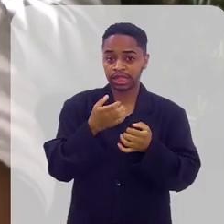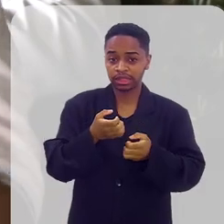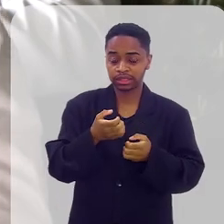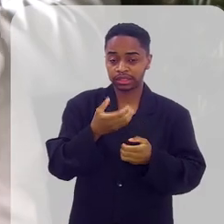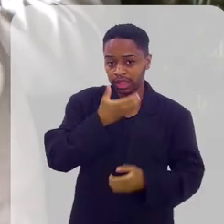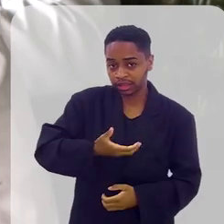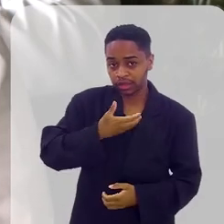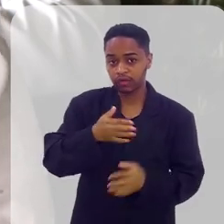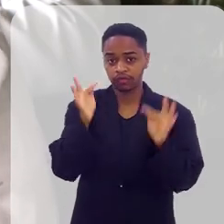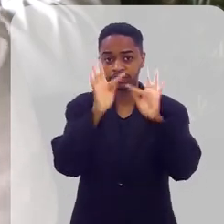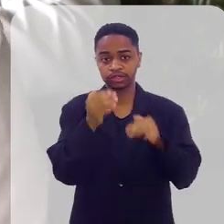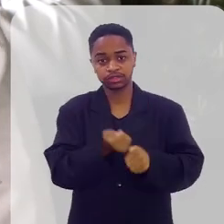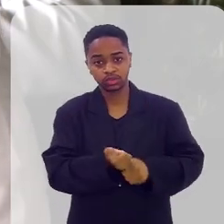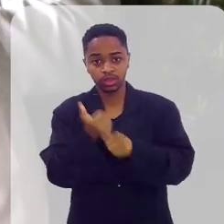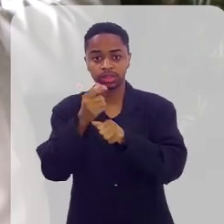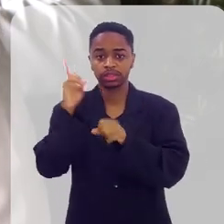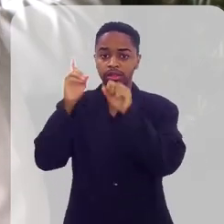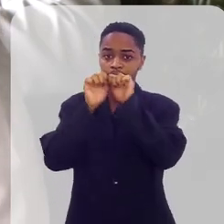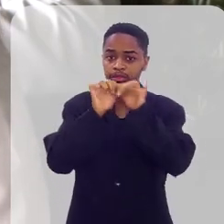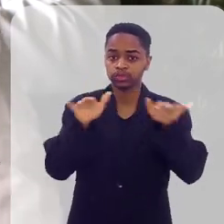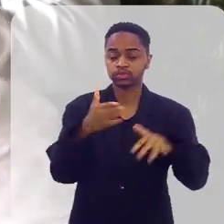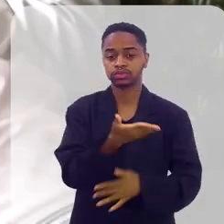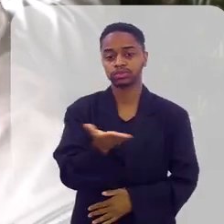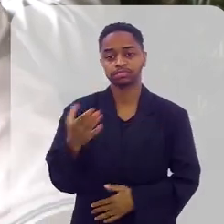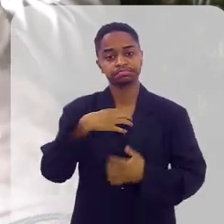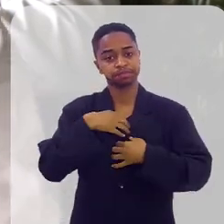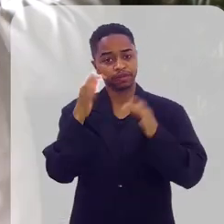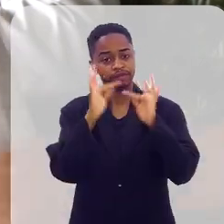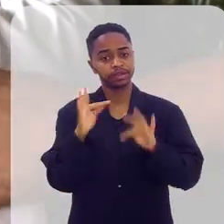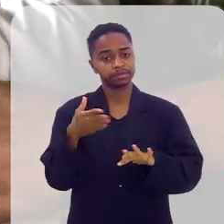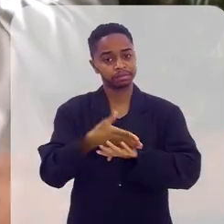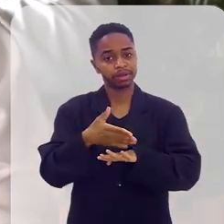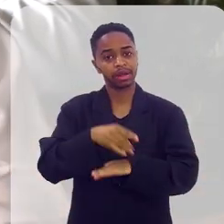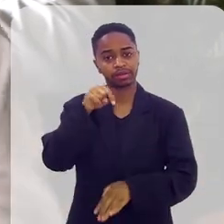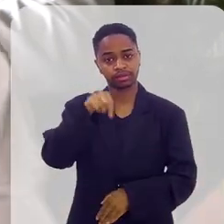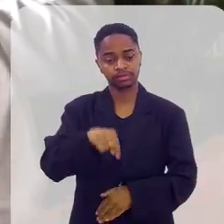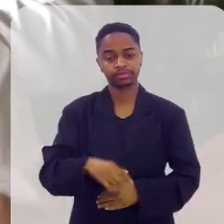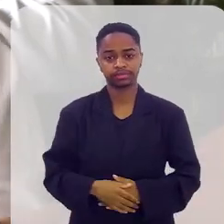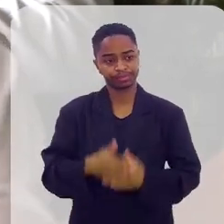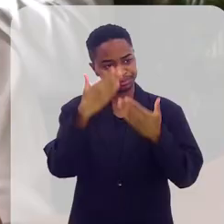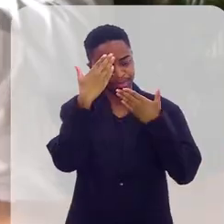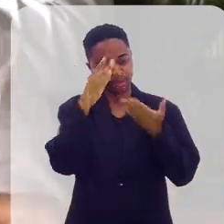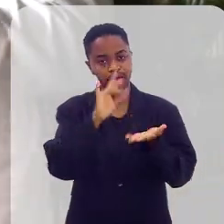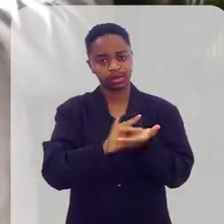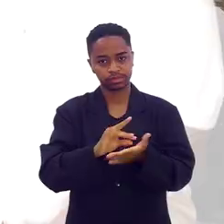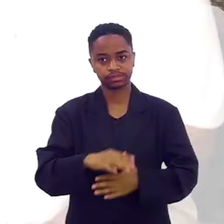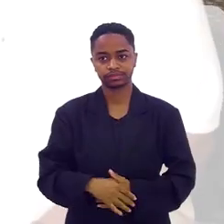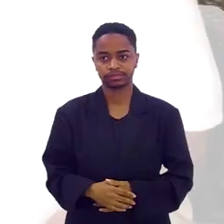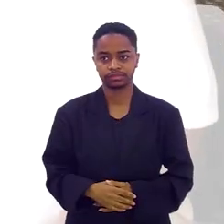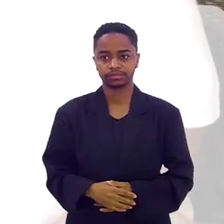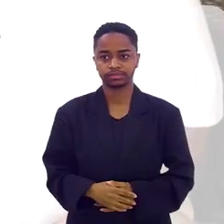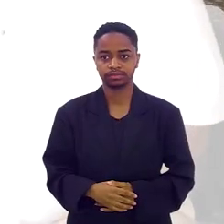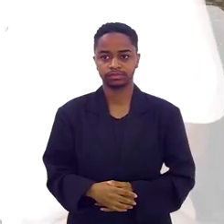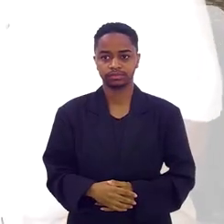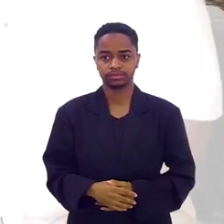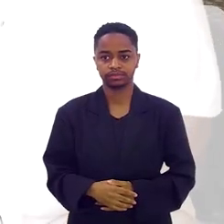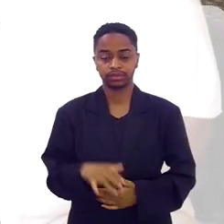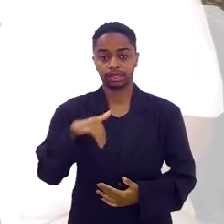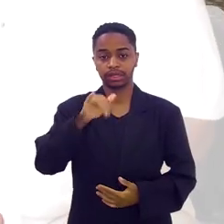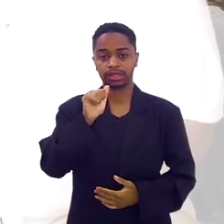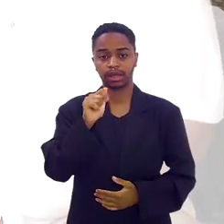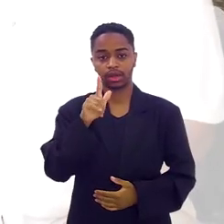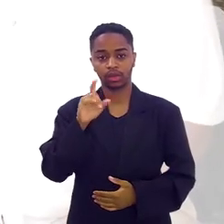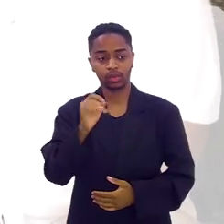Deus abençoe vocês. Estou muito feliz de estar aqui, Júlio. Muito obrigado, mais uma vez por essa oportunidade. Obrigado, cara. Obrigado, de verdade. Iago